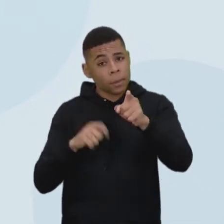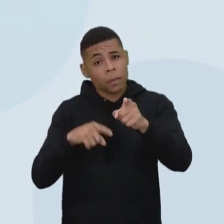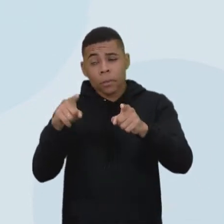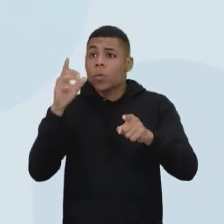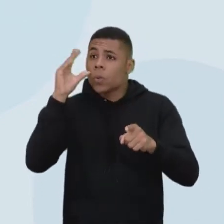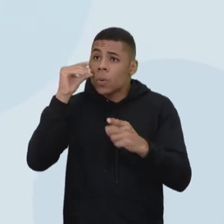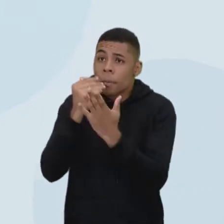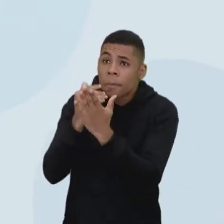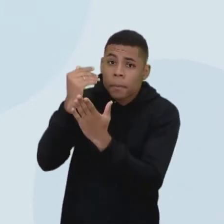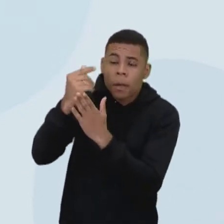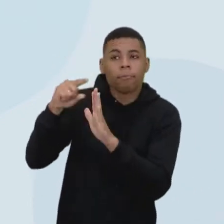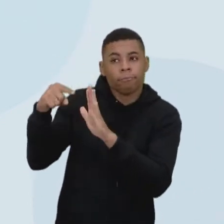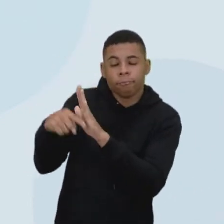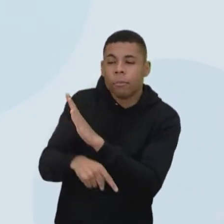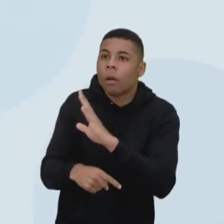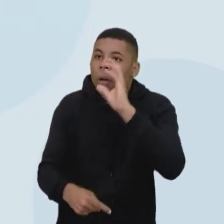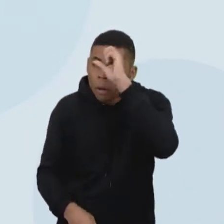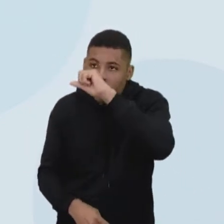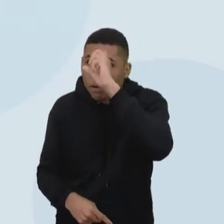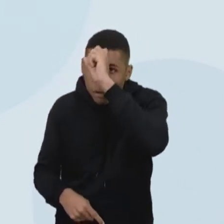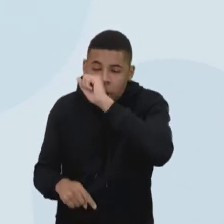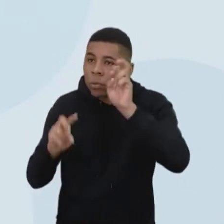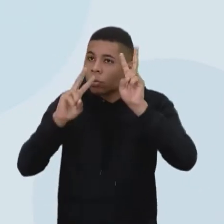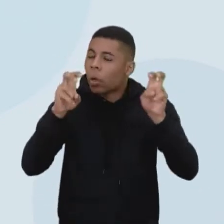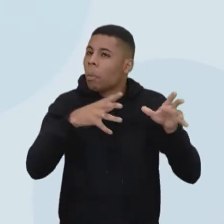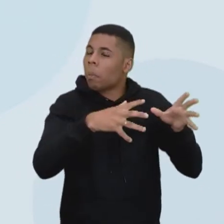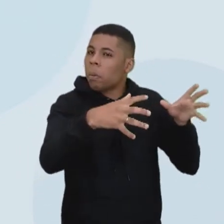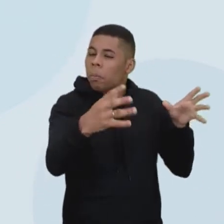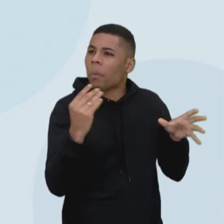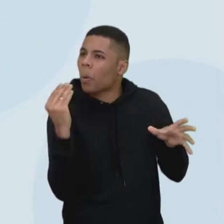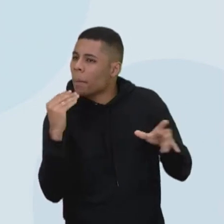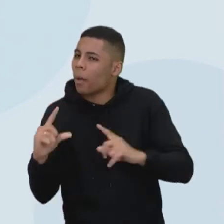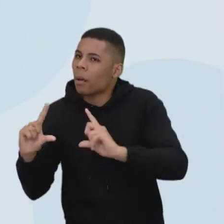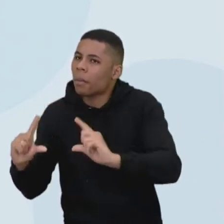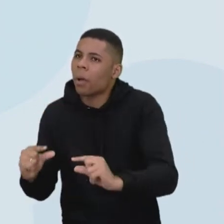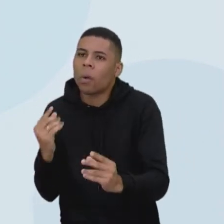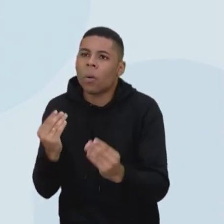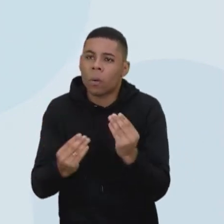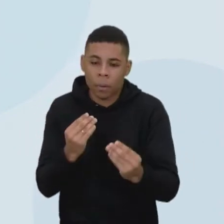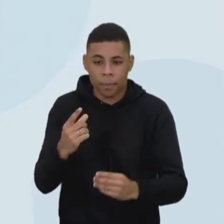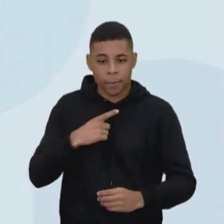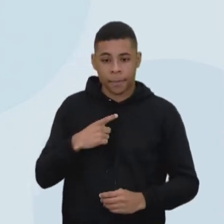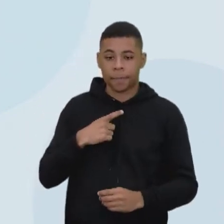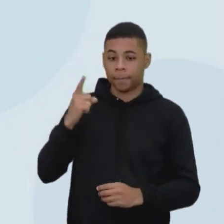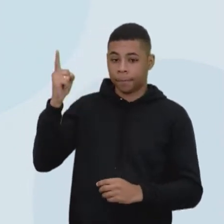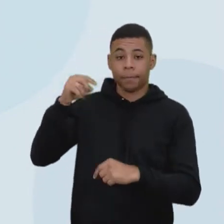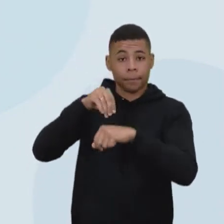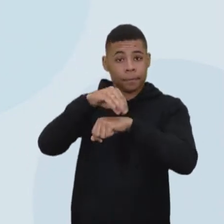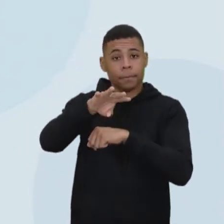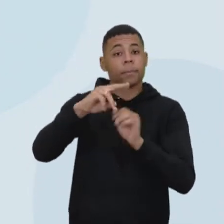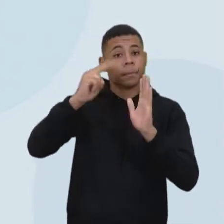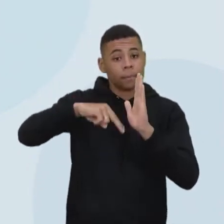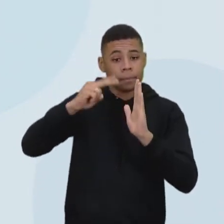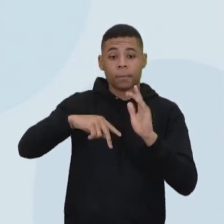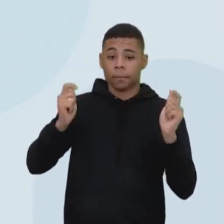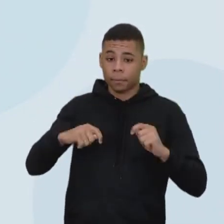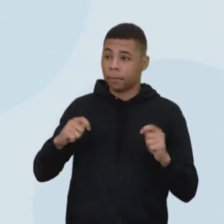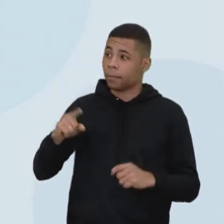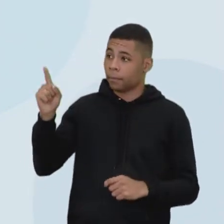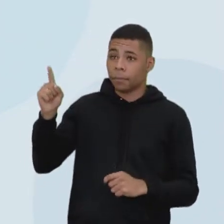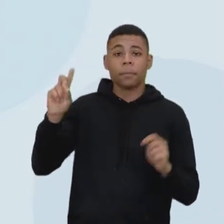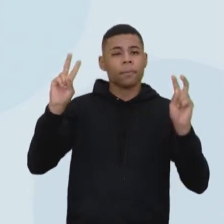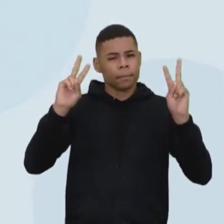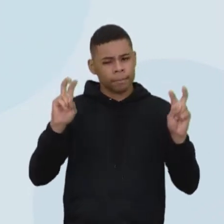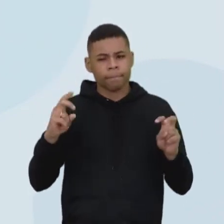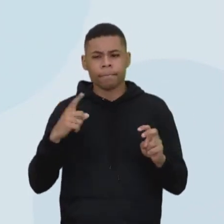aprofundarem, né, esse entendimento aí, né, o conhecimento dos estudantes. E aí traga aí uma indicação de leitura, né, sobre